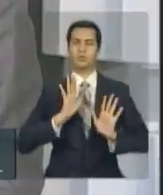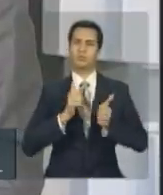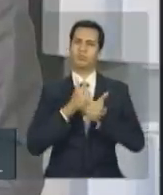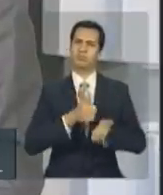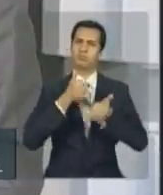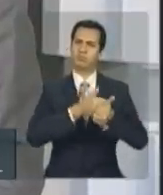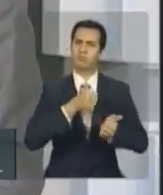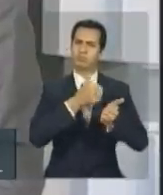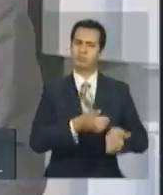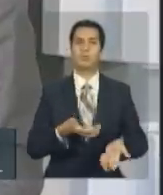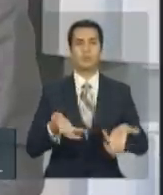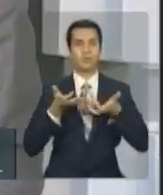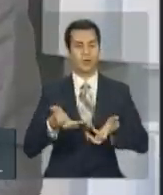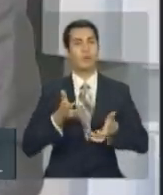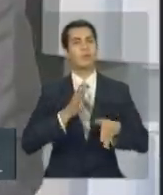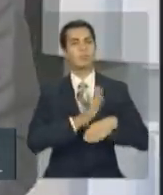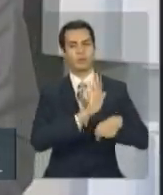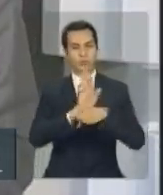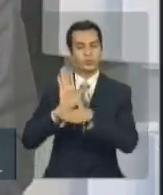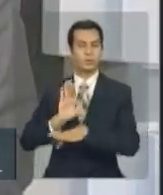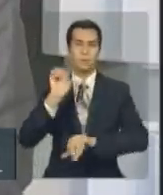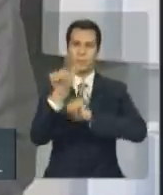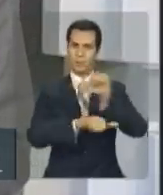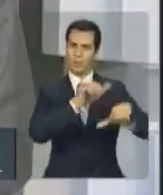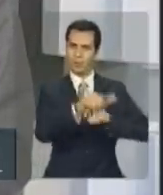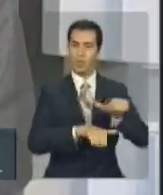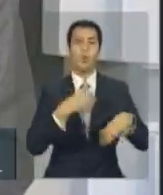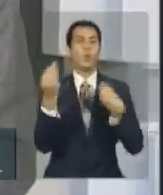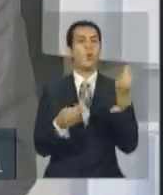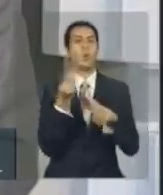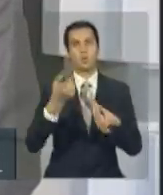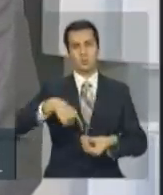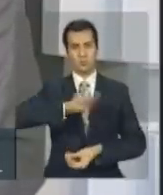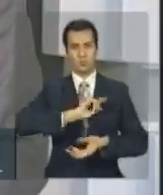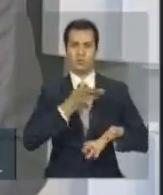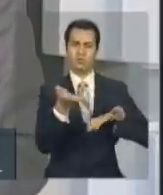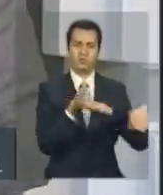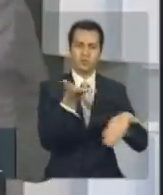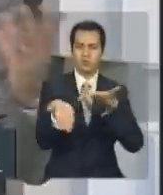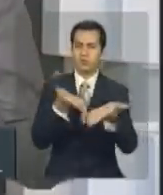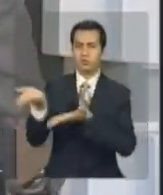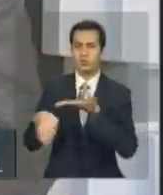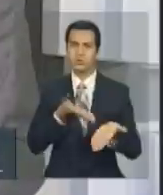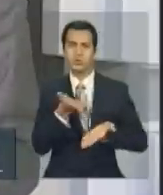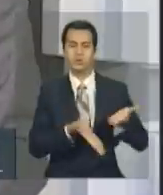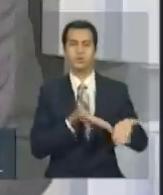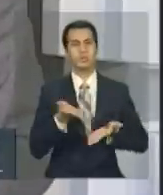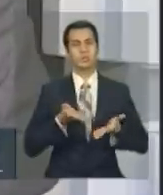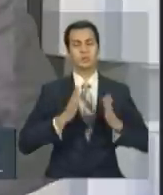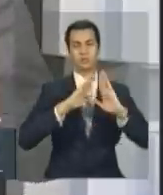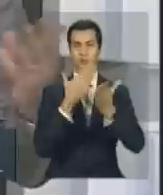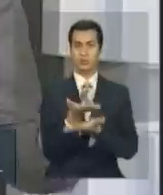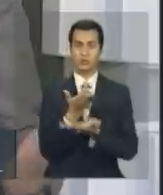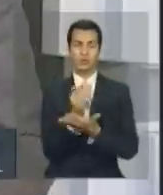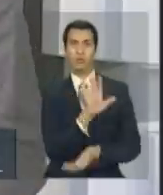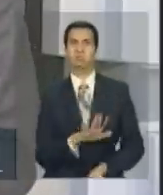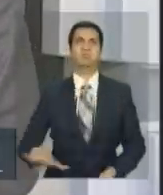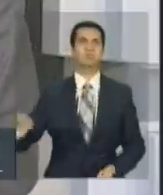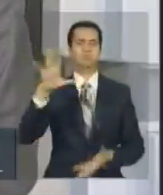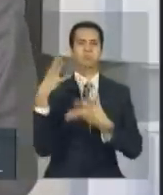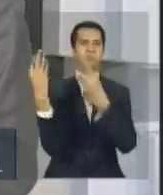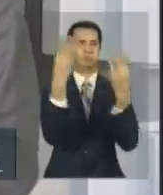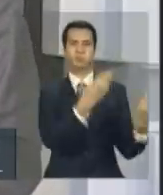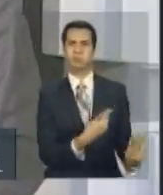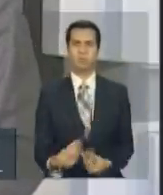procurado alterar significativamente a maneira de lidar com uma rede que, enfim, estamos falando de 200